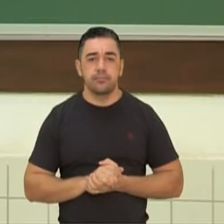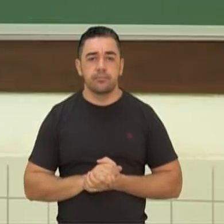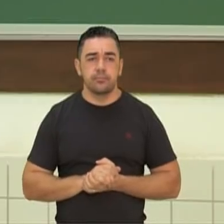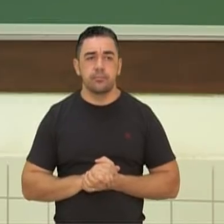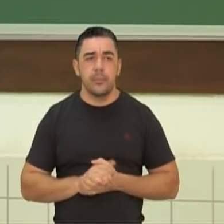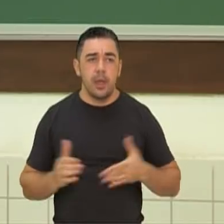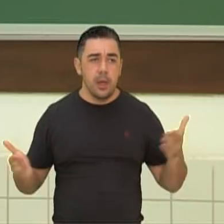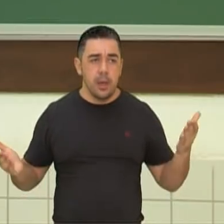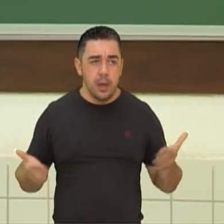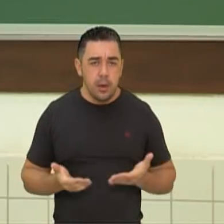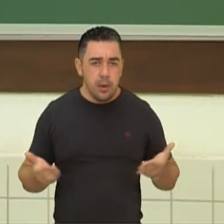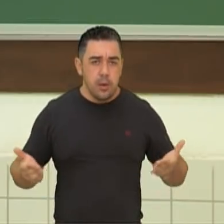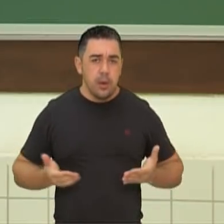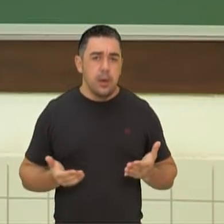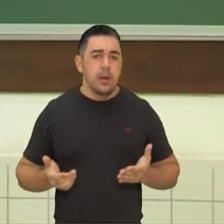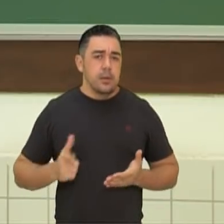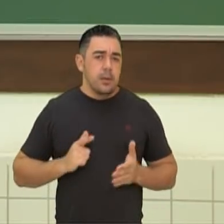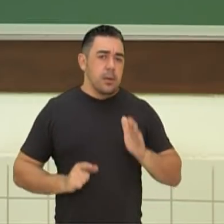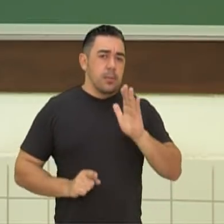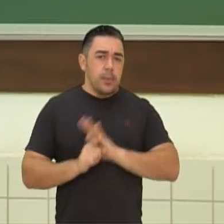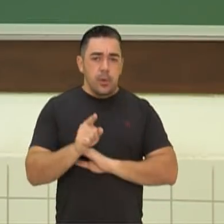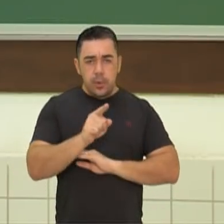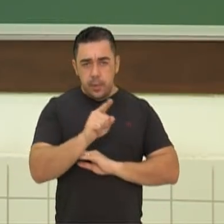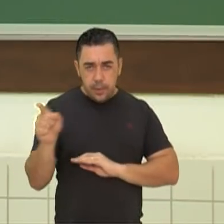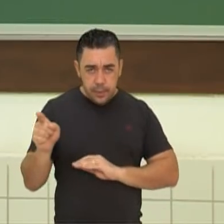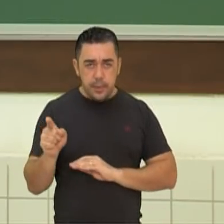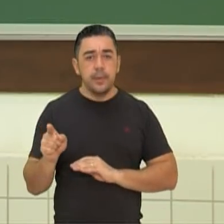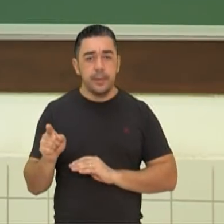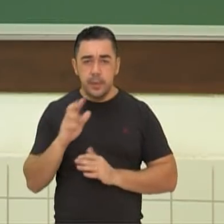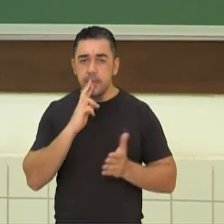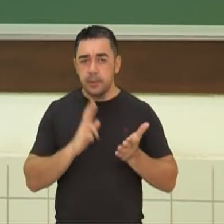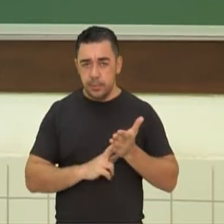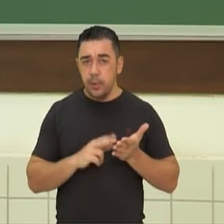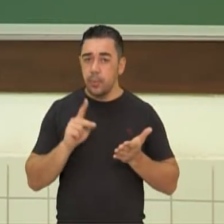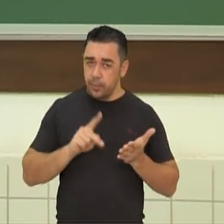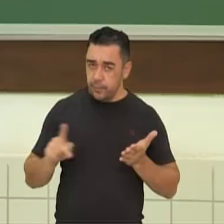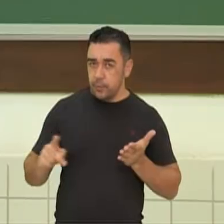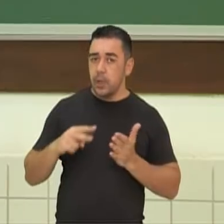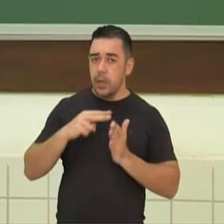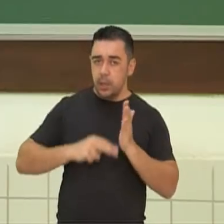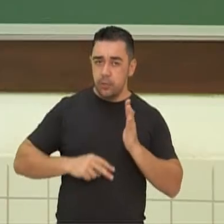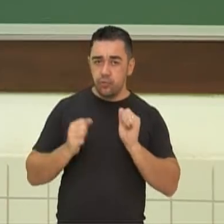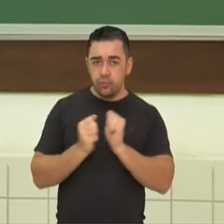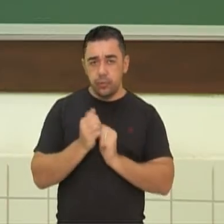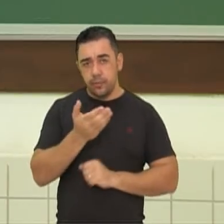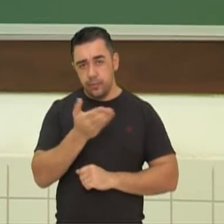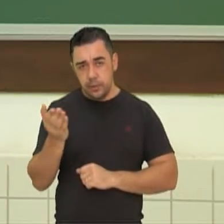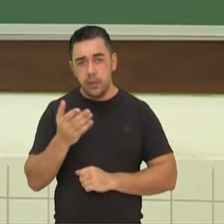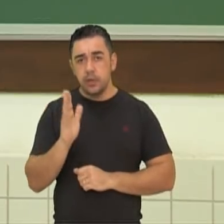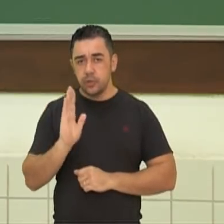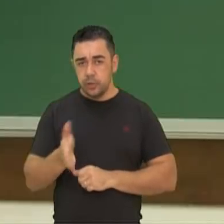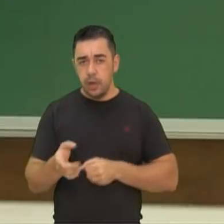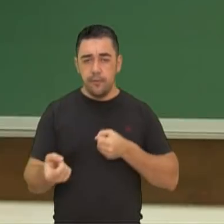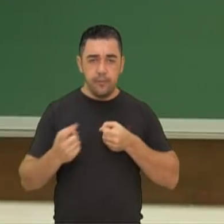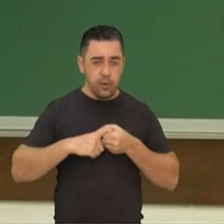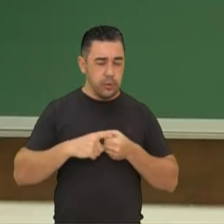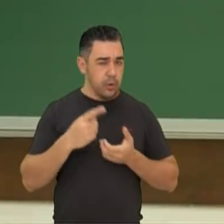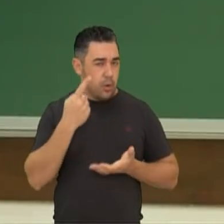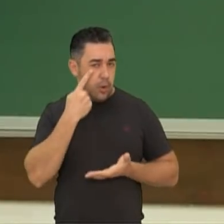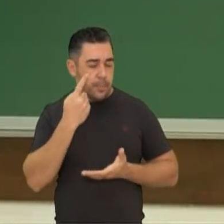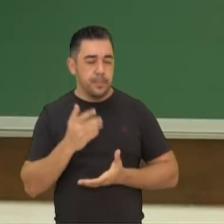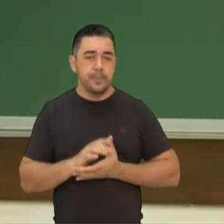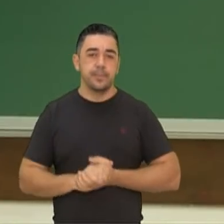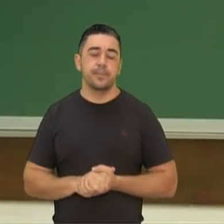Nós estamos agora com um quiz para ser resolvido, tá? O professor vai ler ele para vocês e já vamos retornar aqui. Vejam